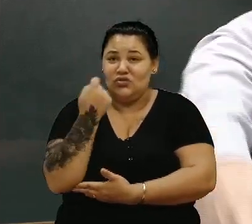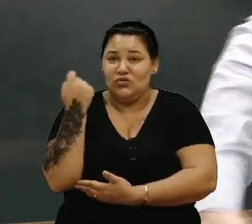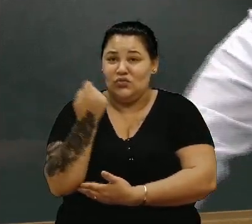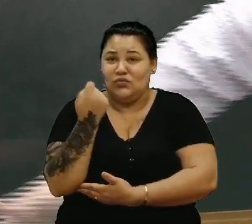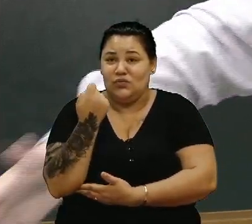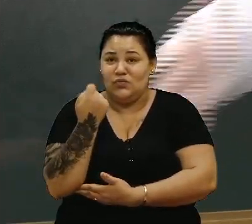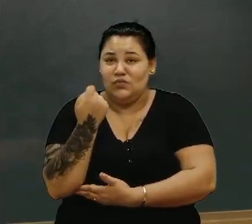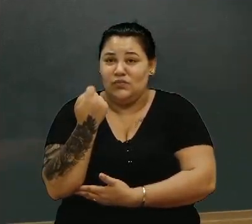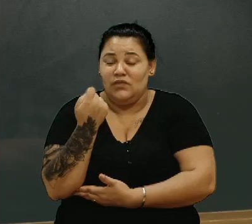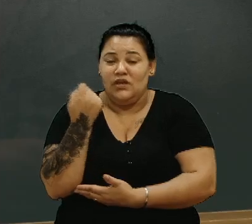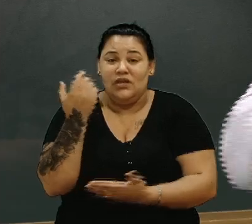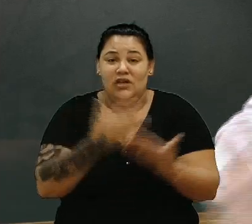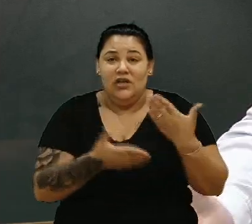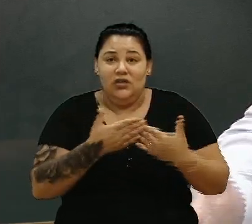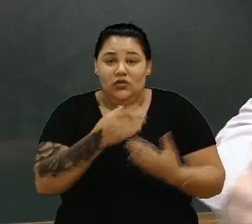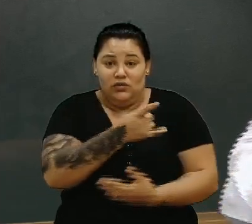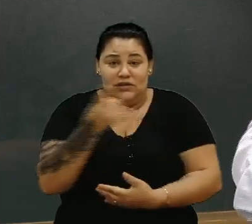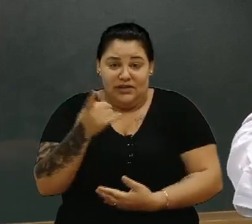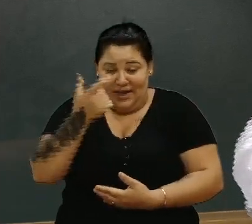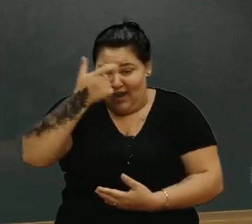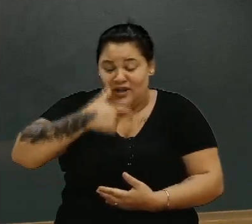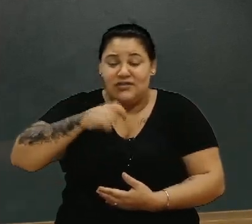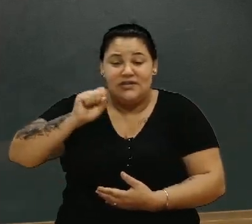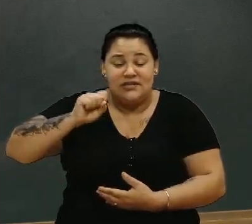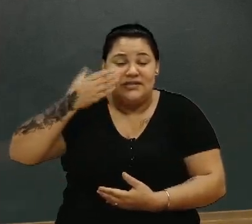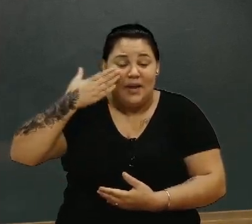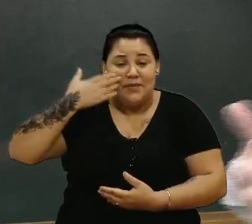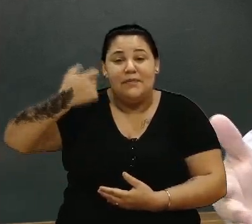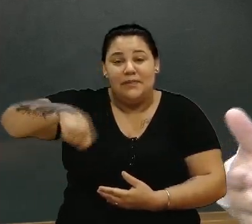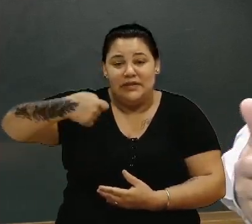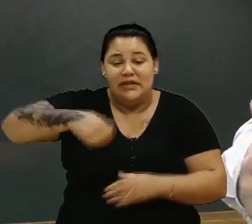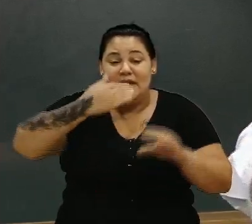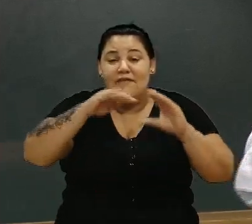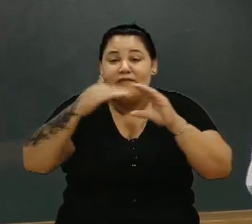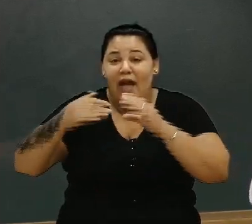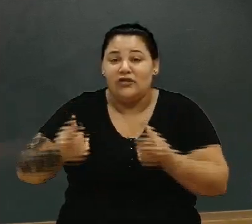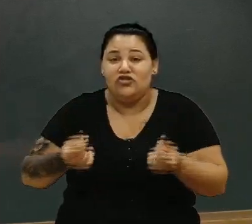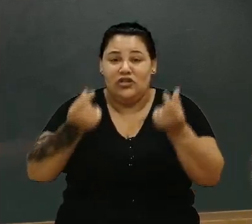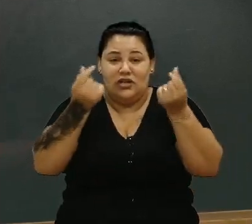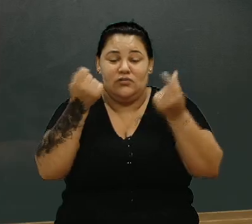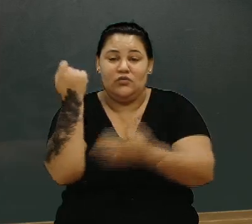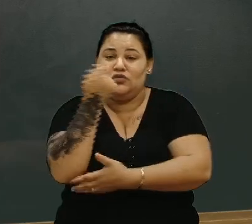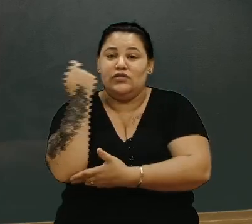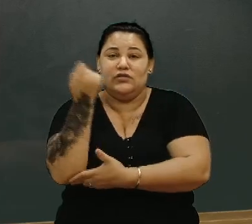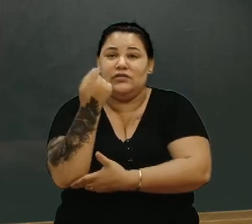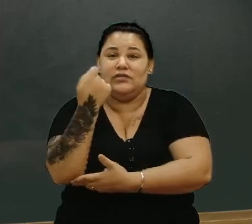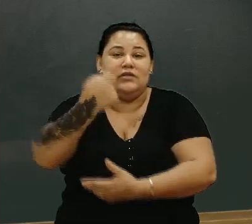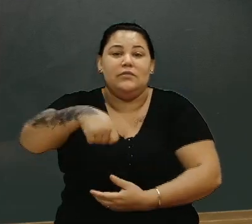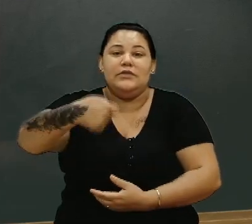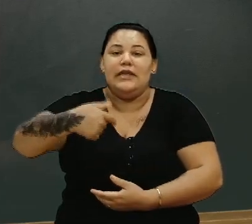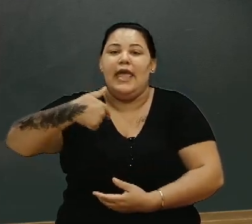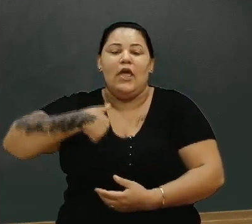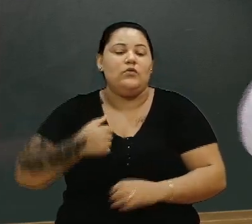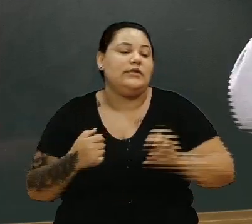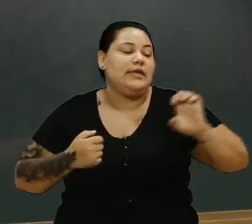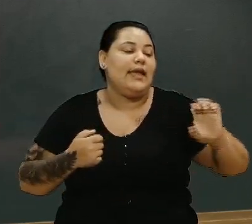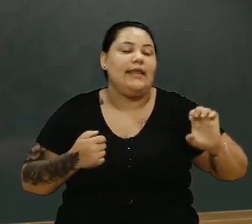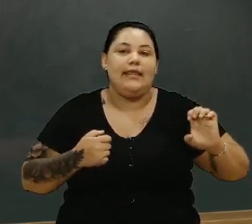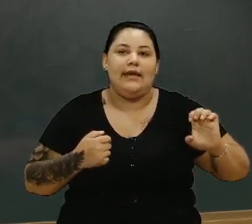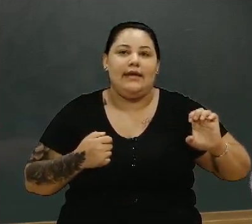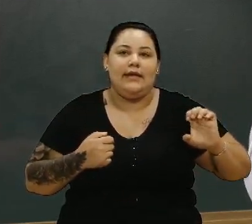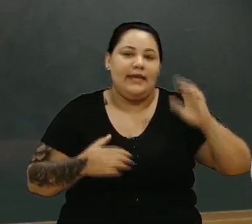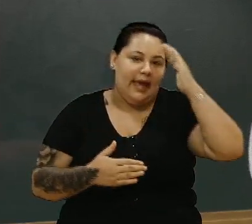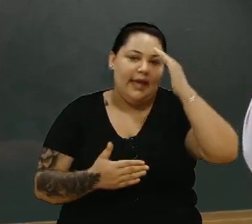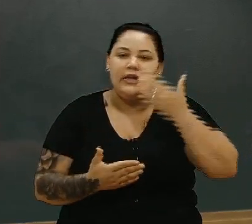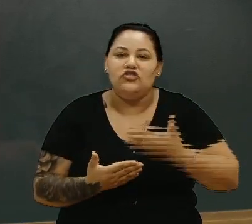necessário. E todos aqui entendiam necessários o encaminhamento de dinheiro para o Rio Grande do Sul. Não precisa ser um cara de esquerda, que nem eu, que acredite que é